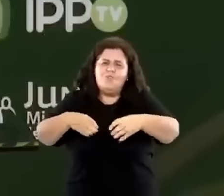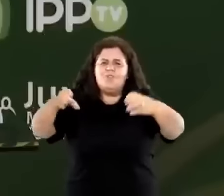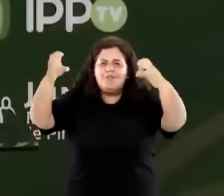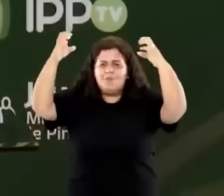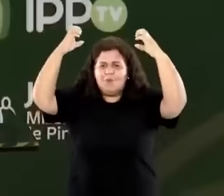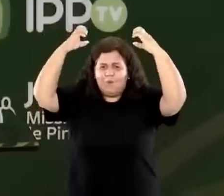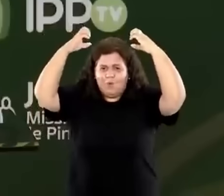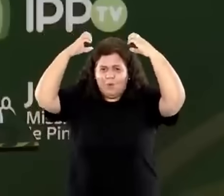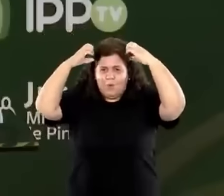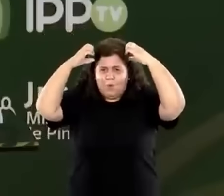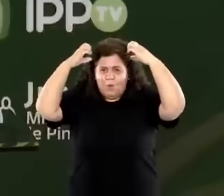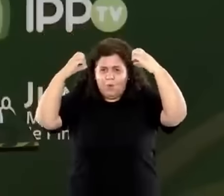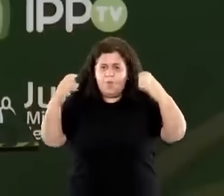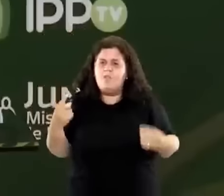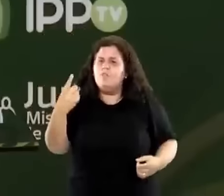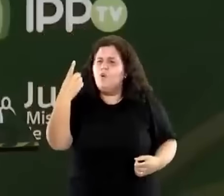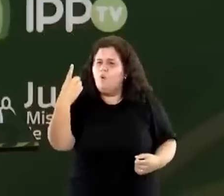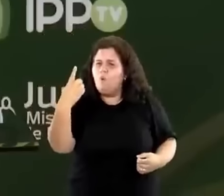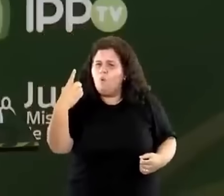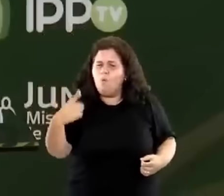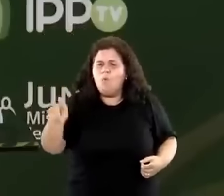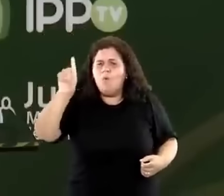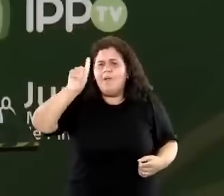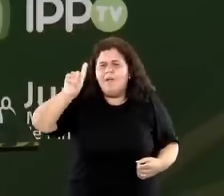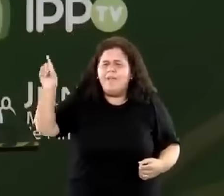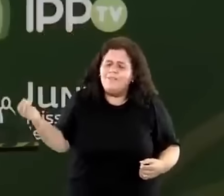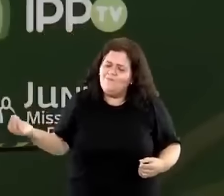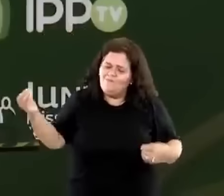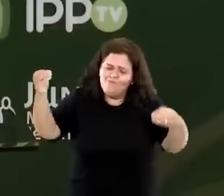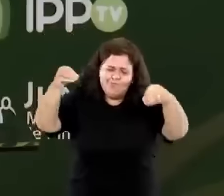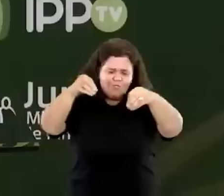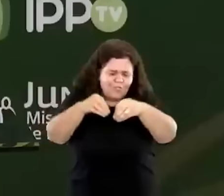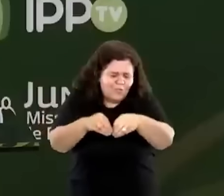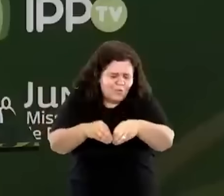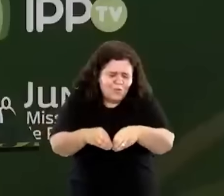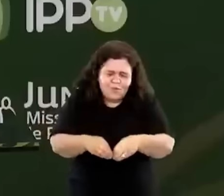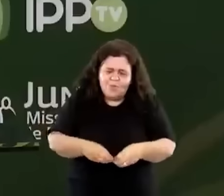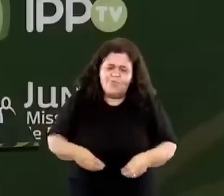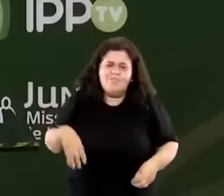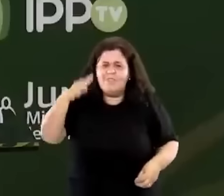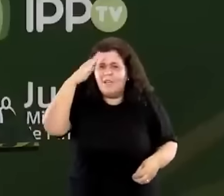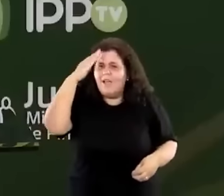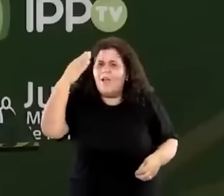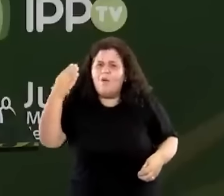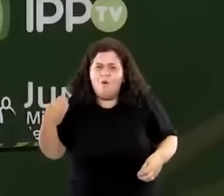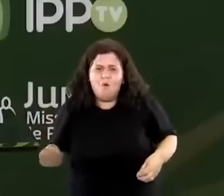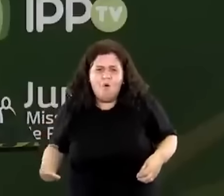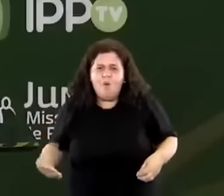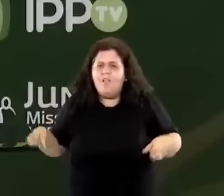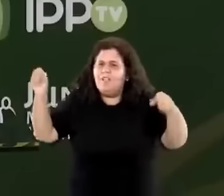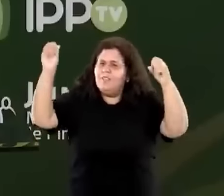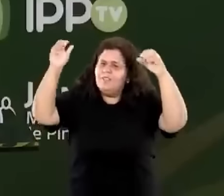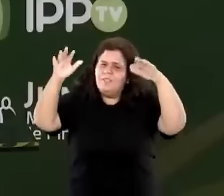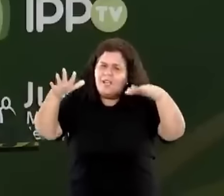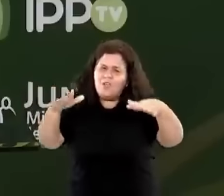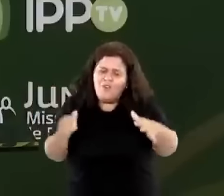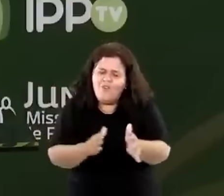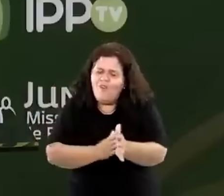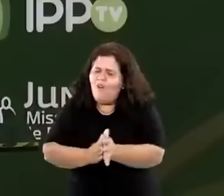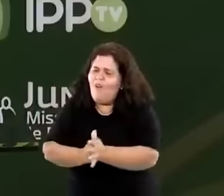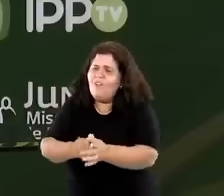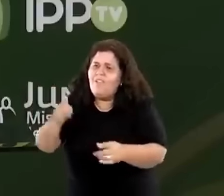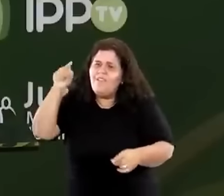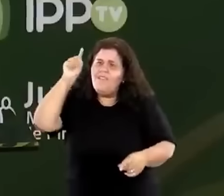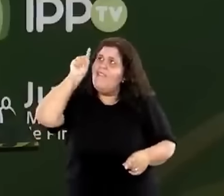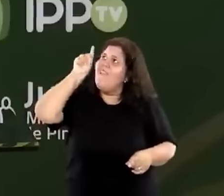digno de estar no trono só um é digno de receber a honra de receber a glória eu reconheço que